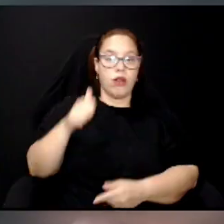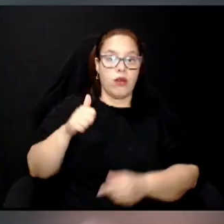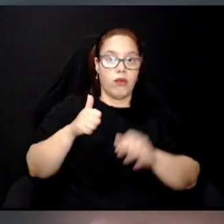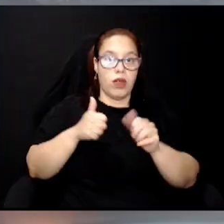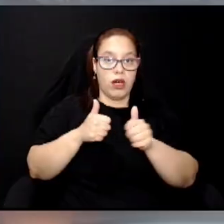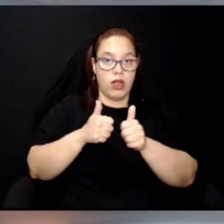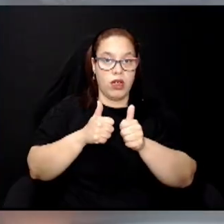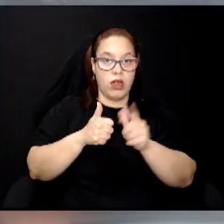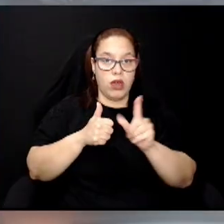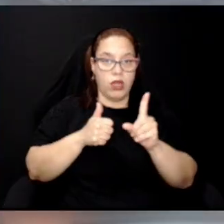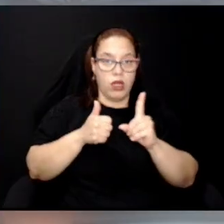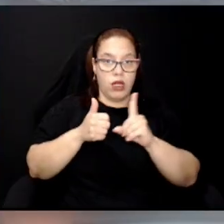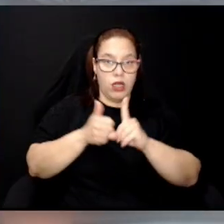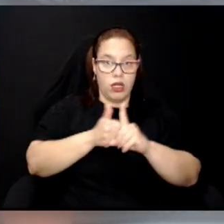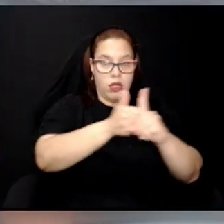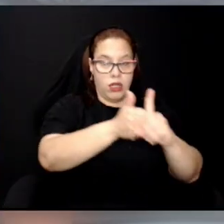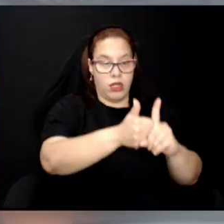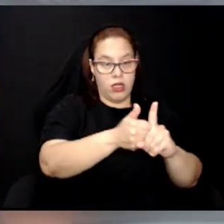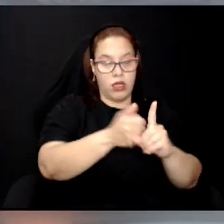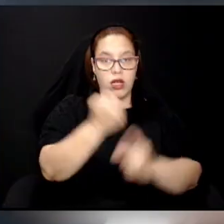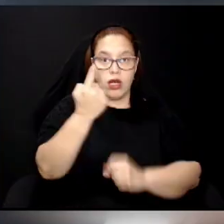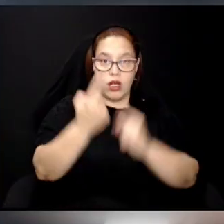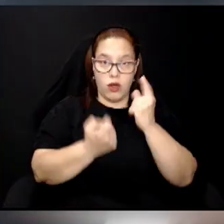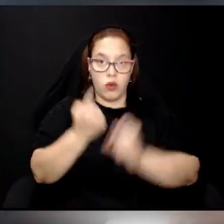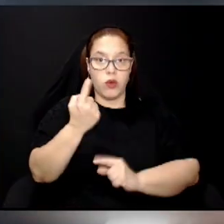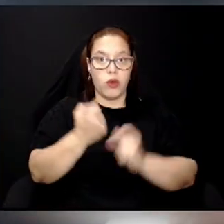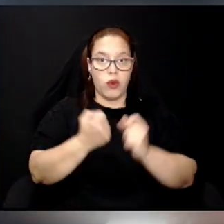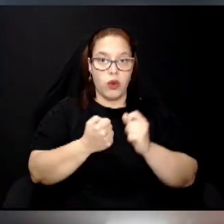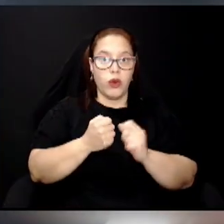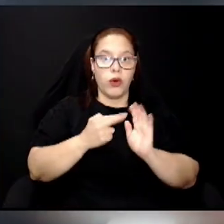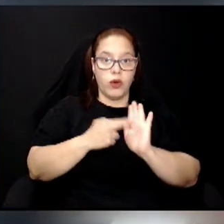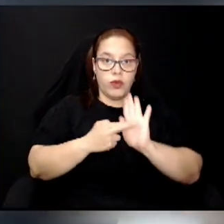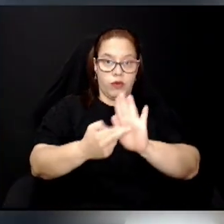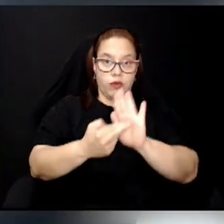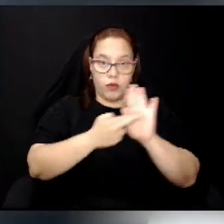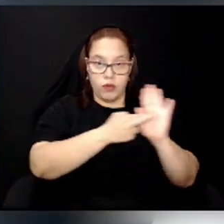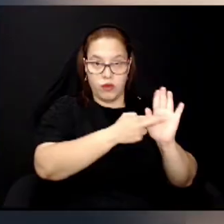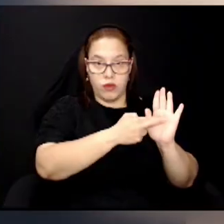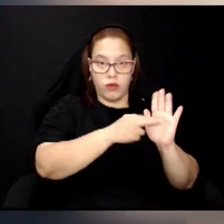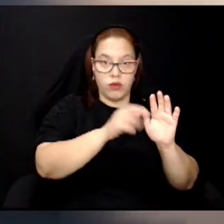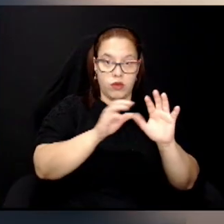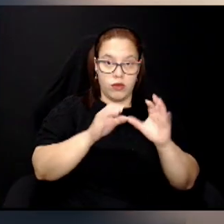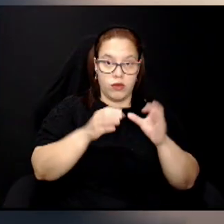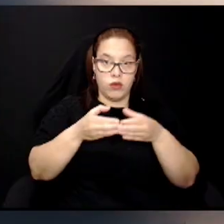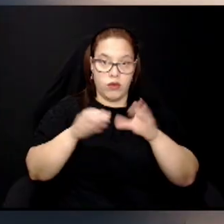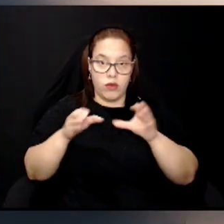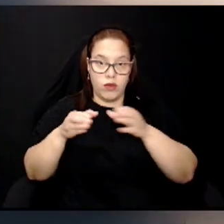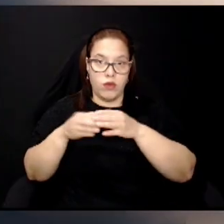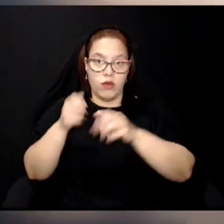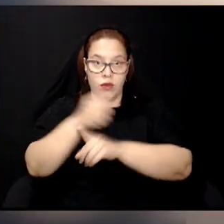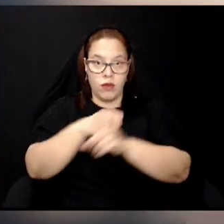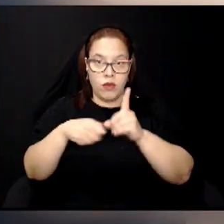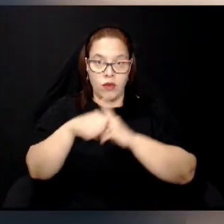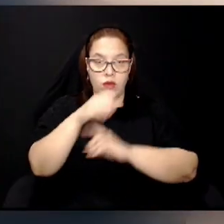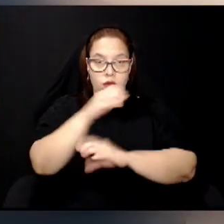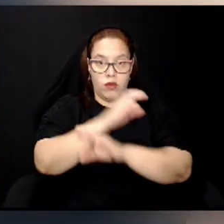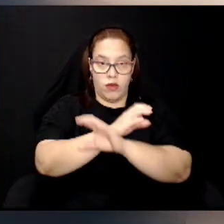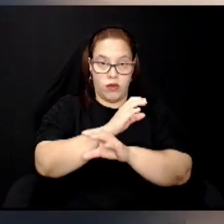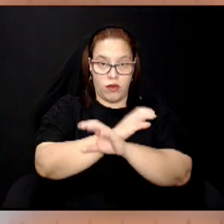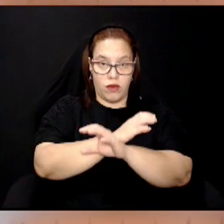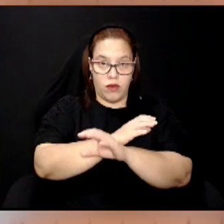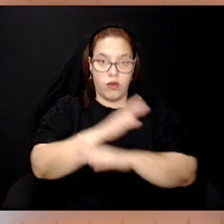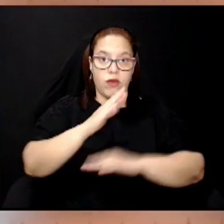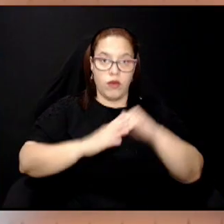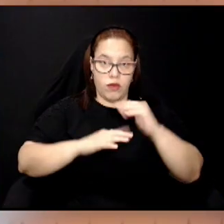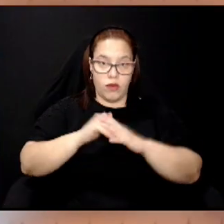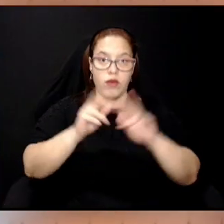da participação de algumas delas e de representantes de organizações da sociedade civil que atuam com esse